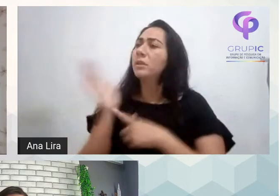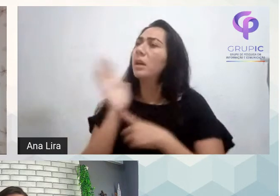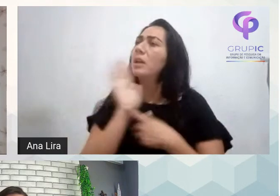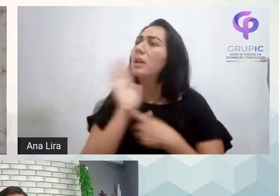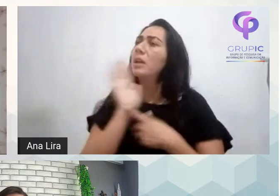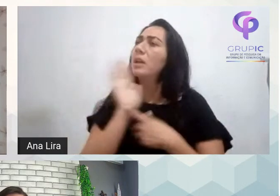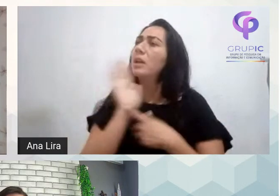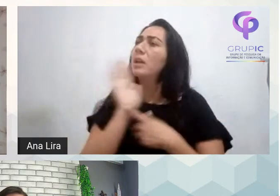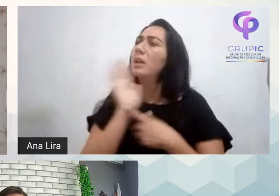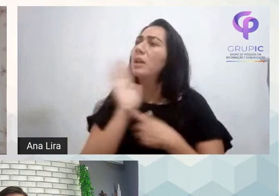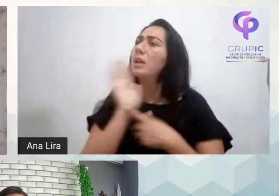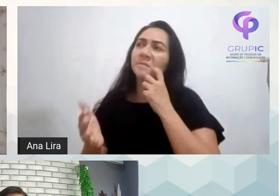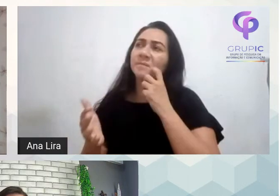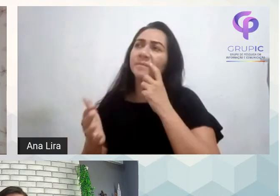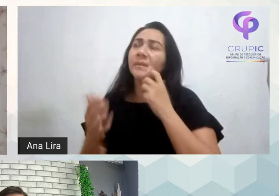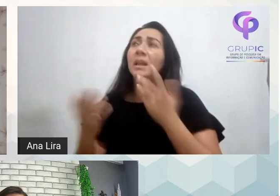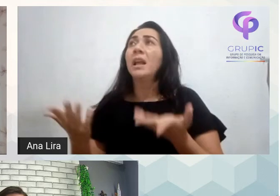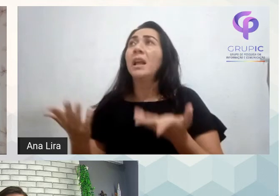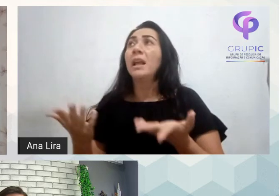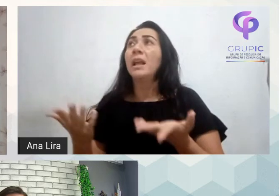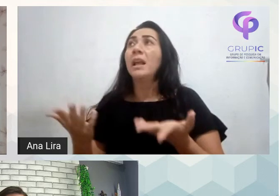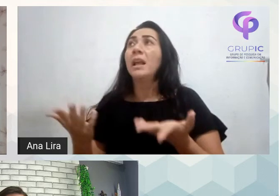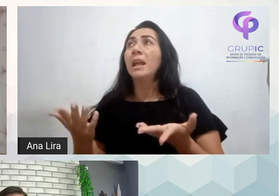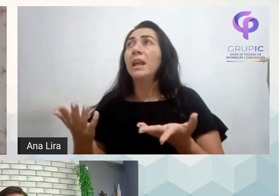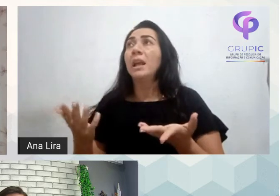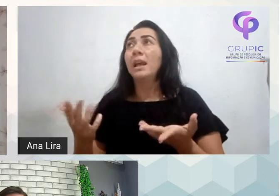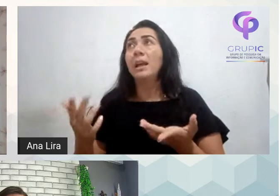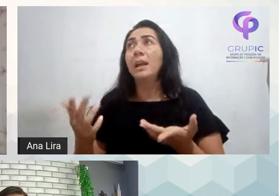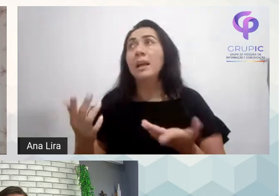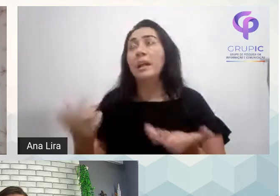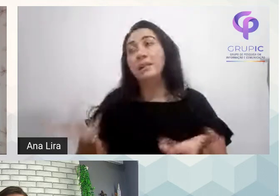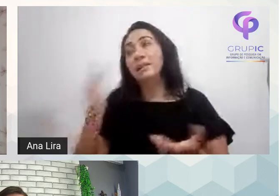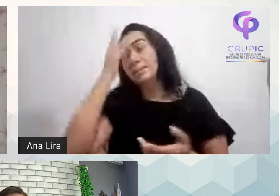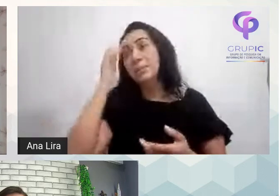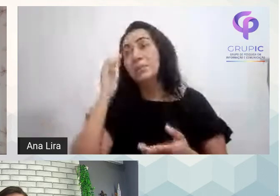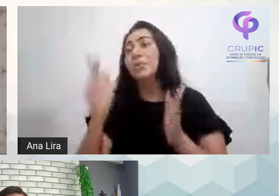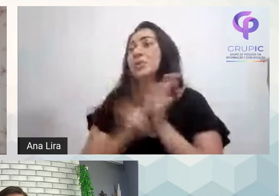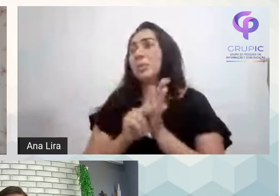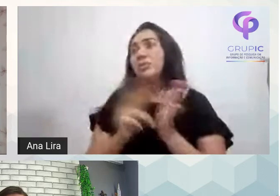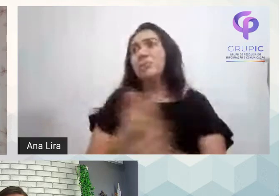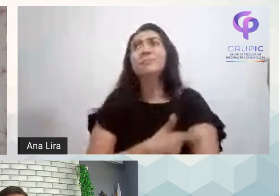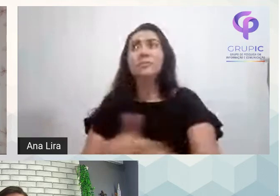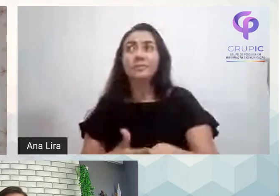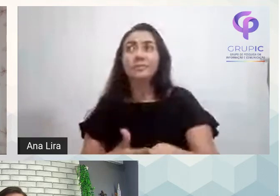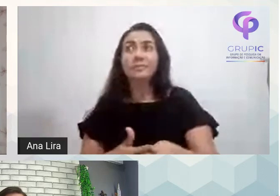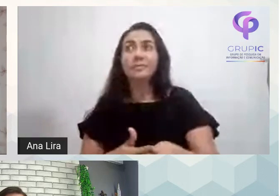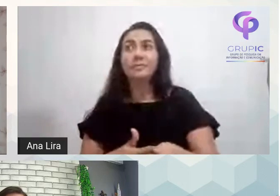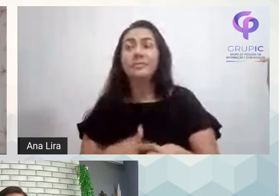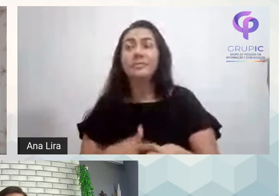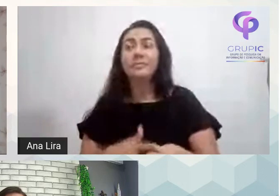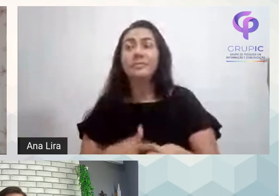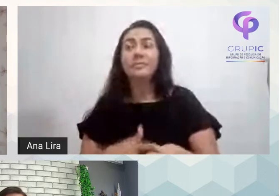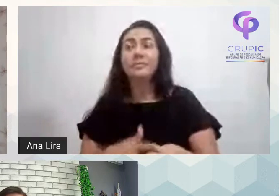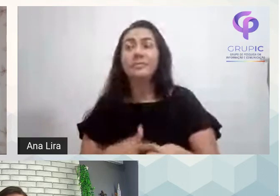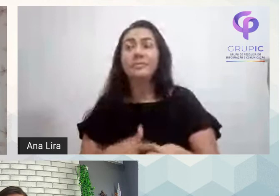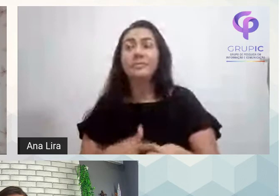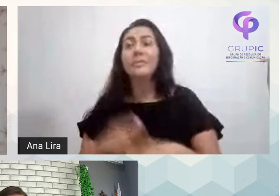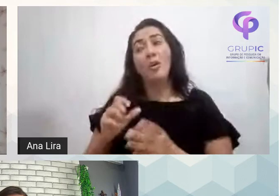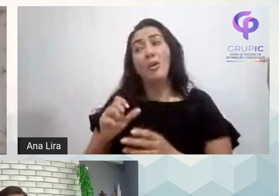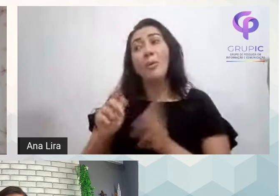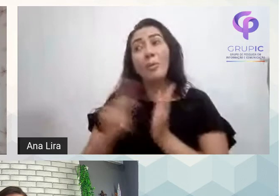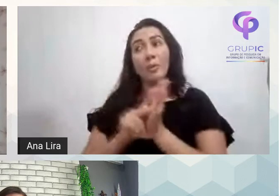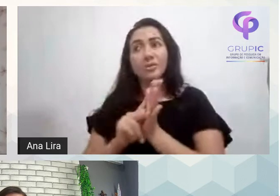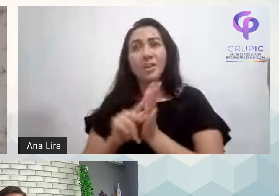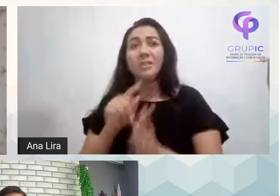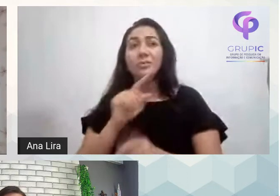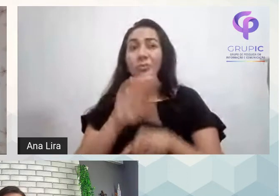oficinas elas são gratuitas, porém de qualidade, já que eu vou estar contratando profissionais aptos para exercer aquela função.